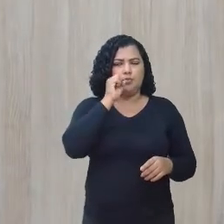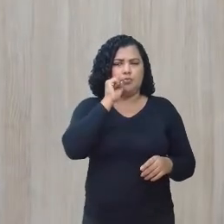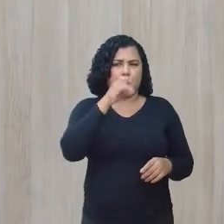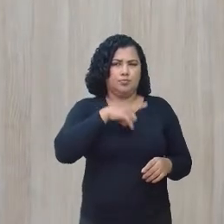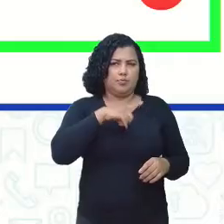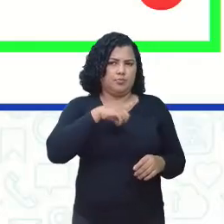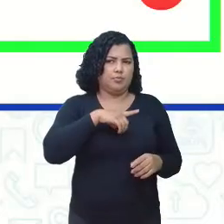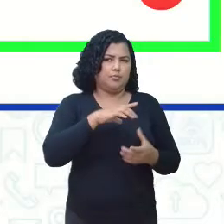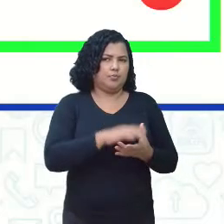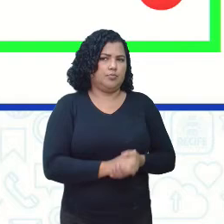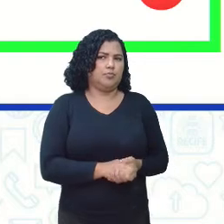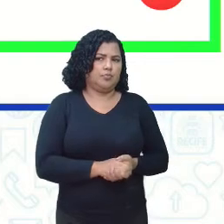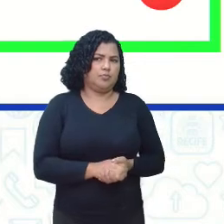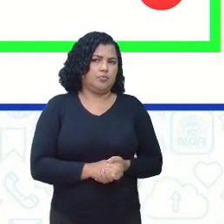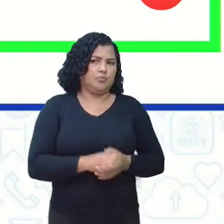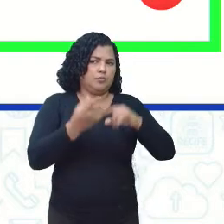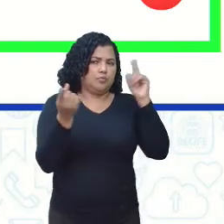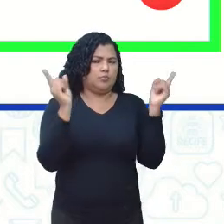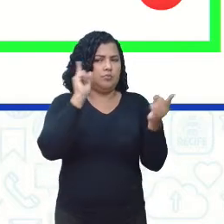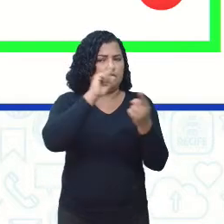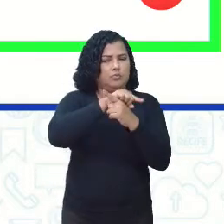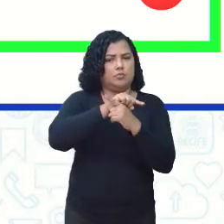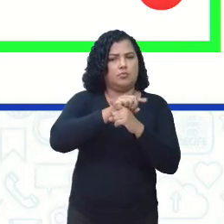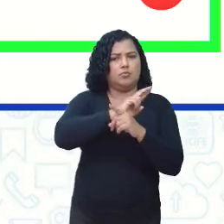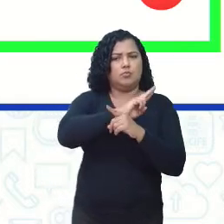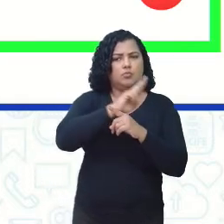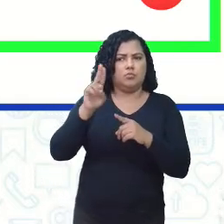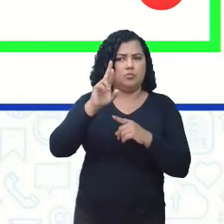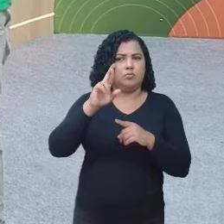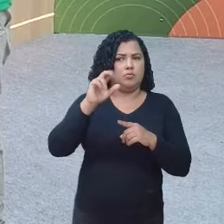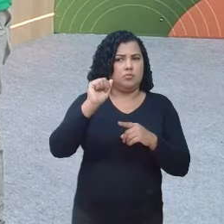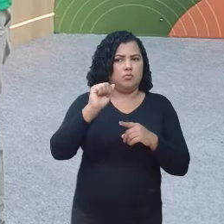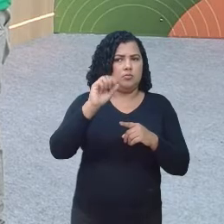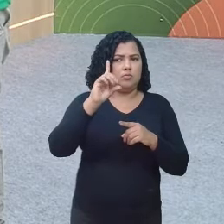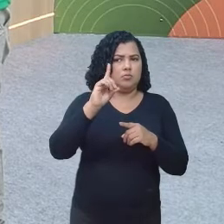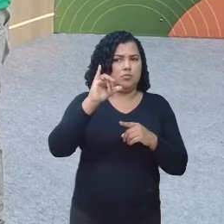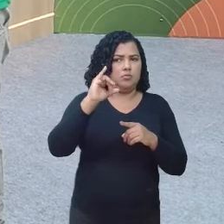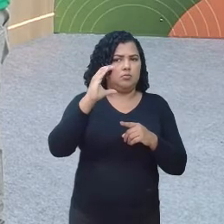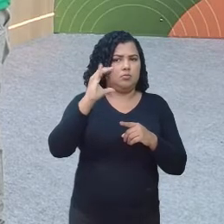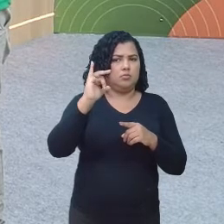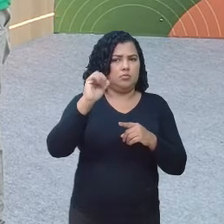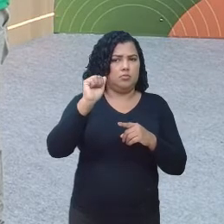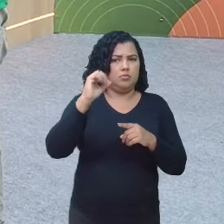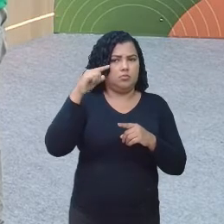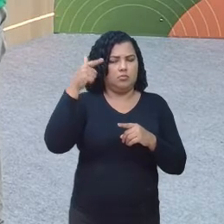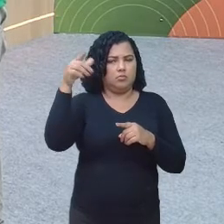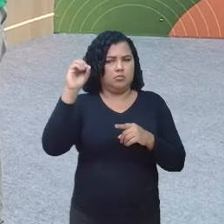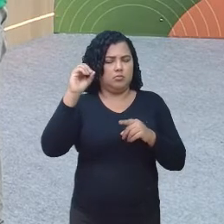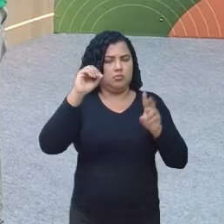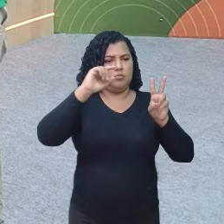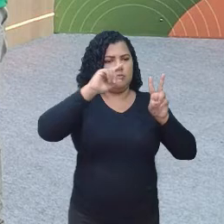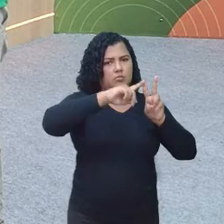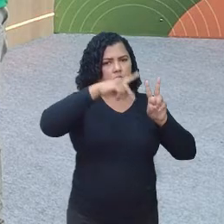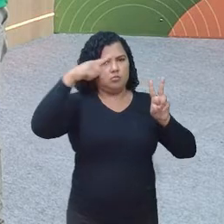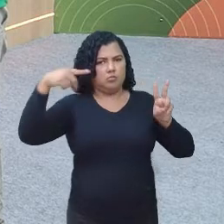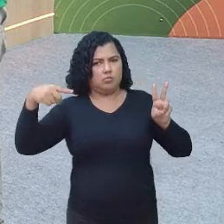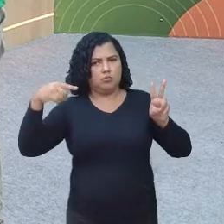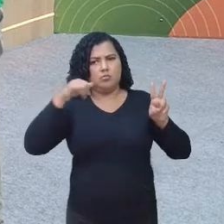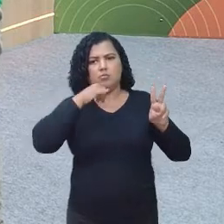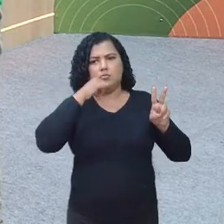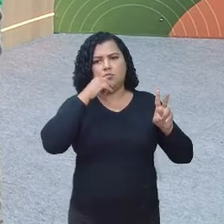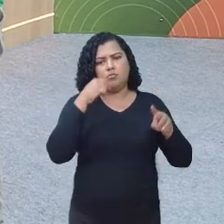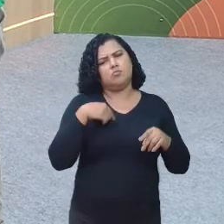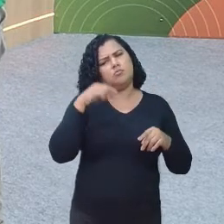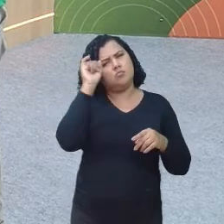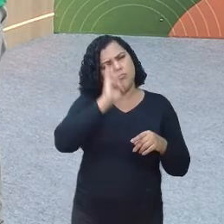a operação inversa da potenciação, eu chamo de radiciação, tá certo? Aquele meu avatar ali com dúvida, eu